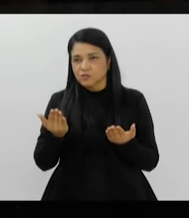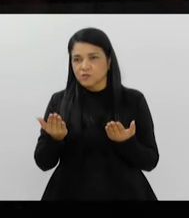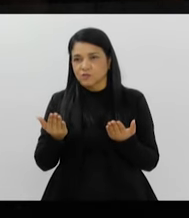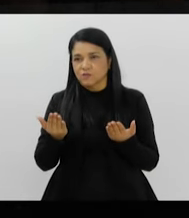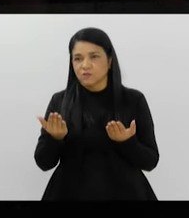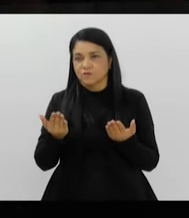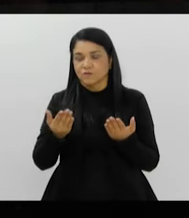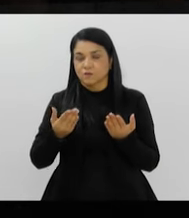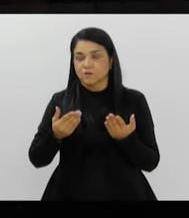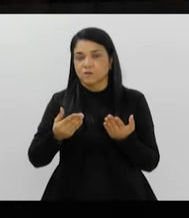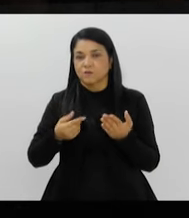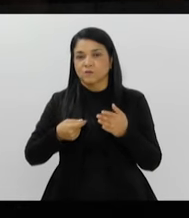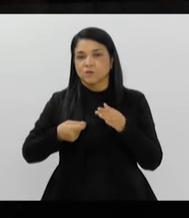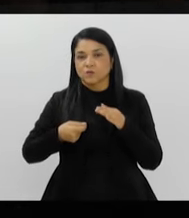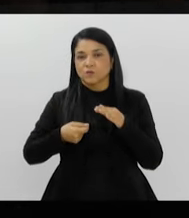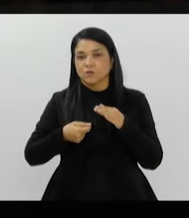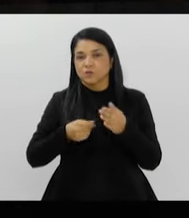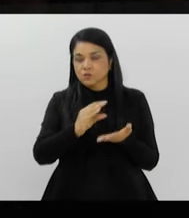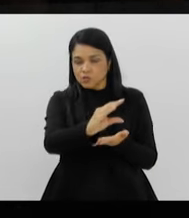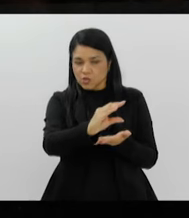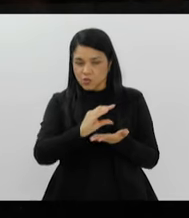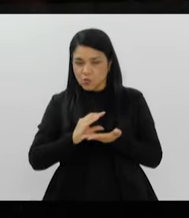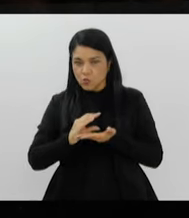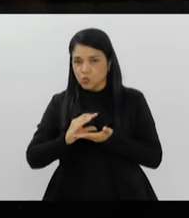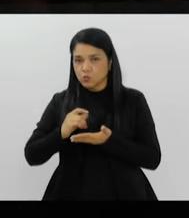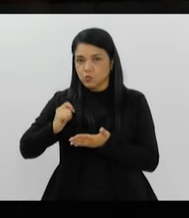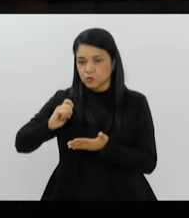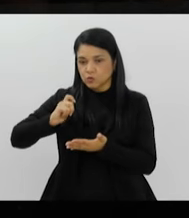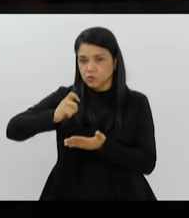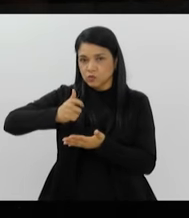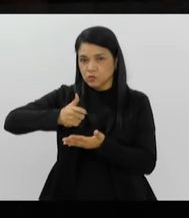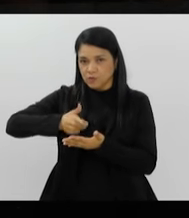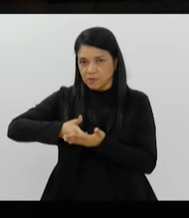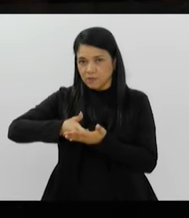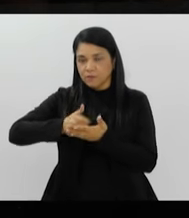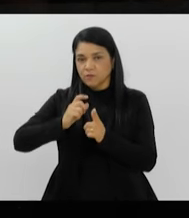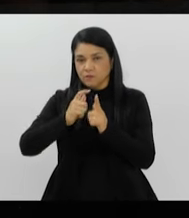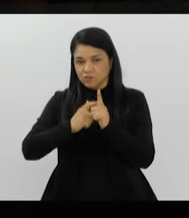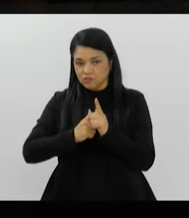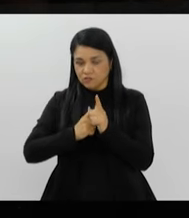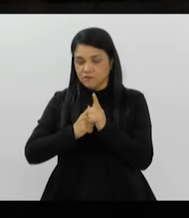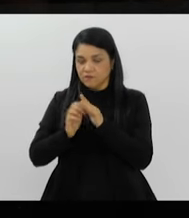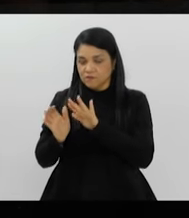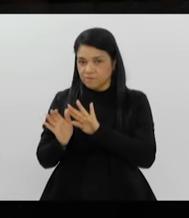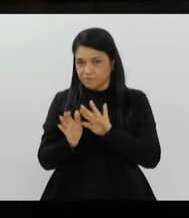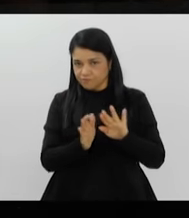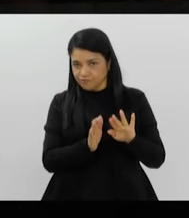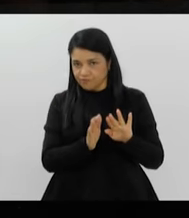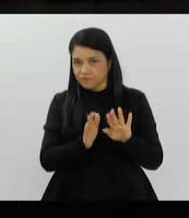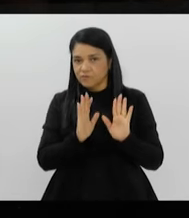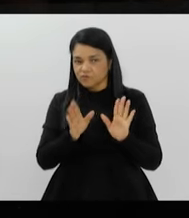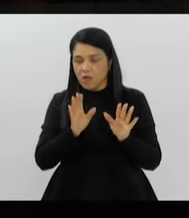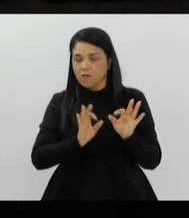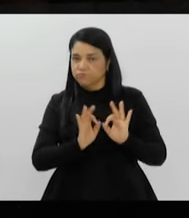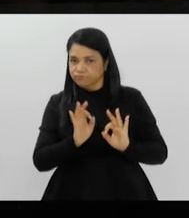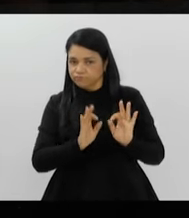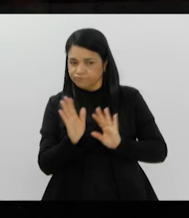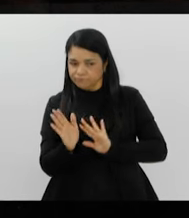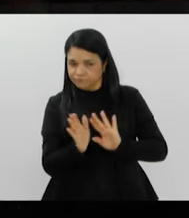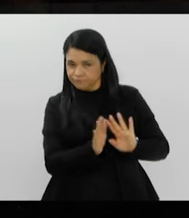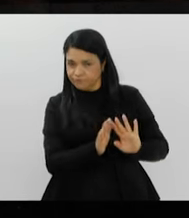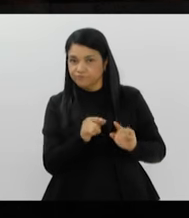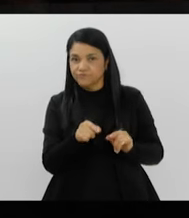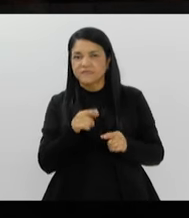os recursos de pagamento do serviço da dívida previstos,